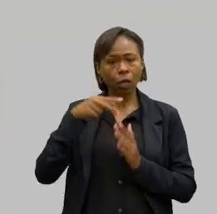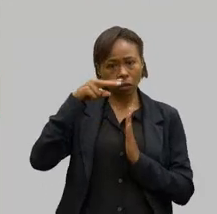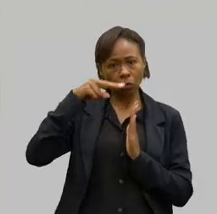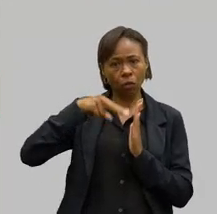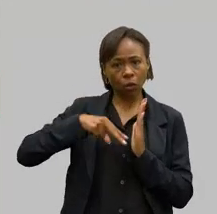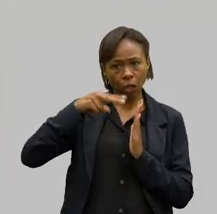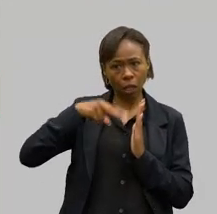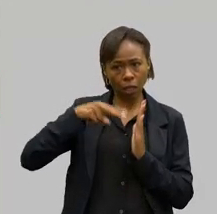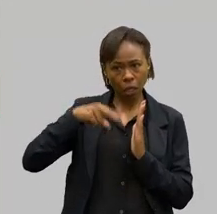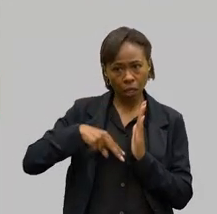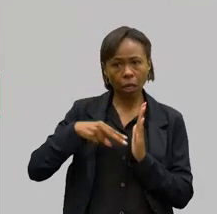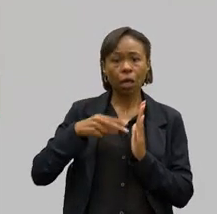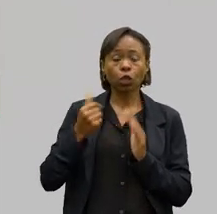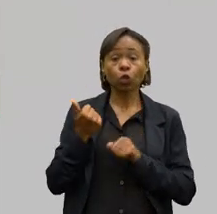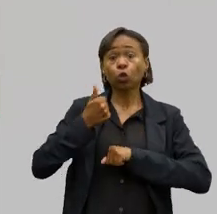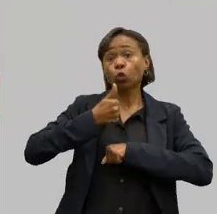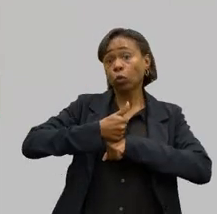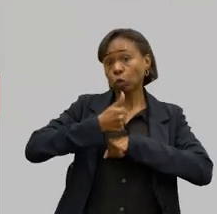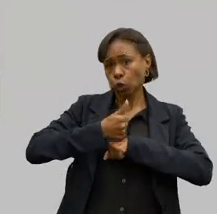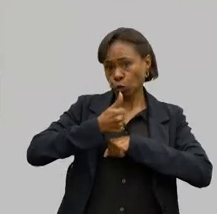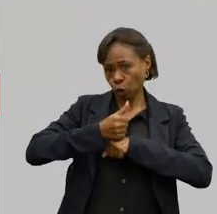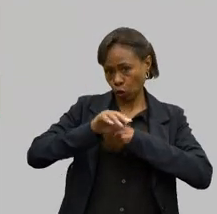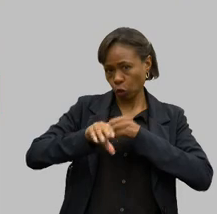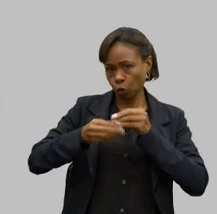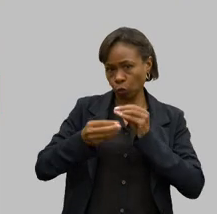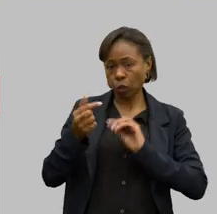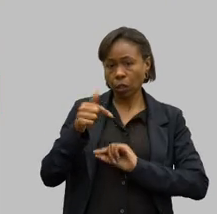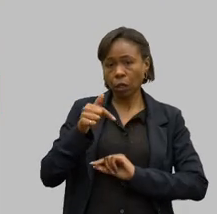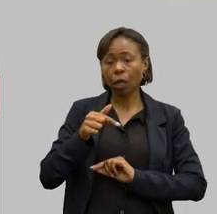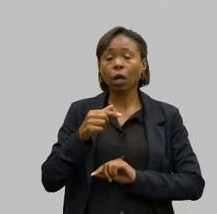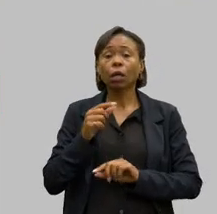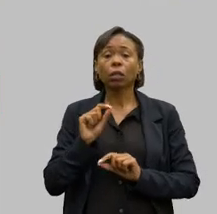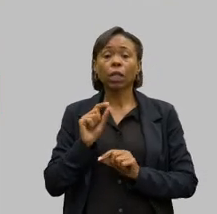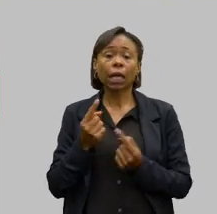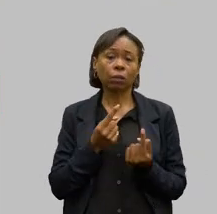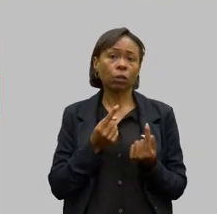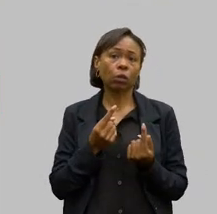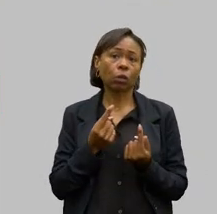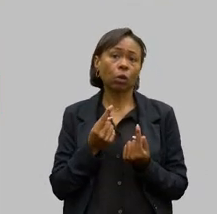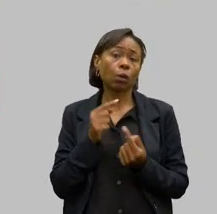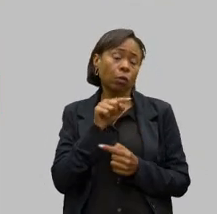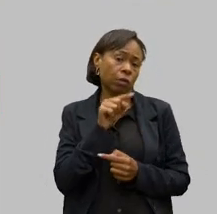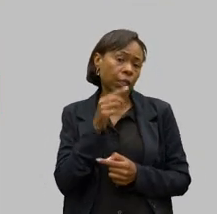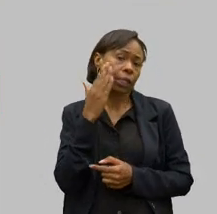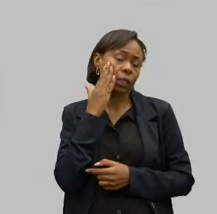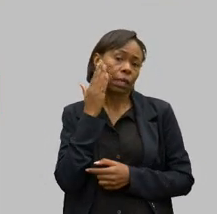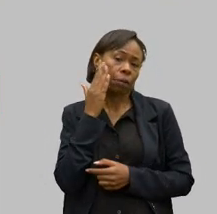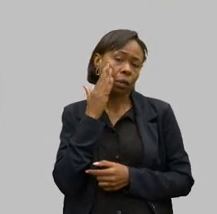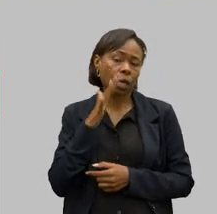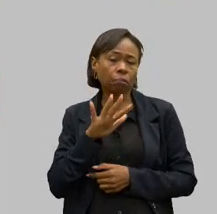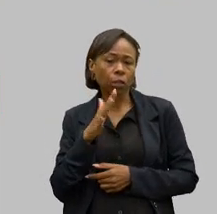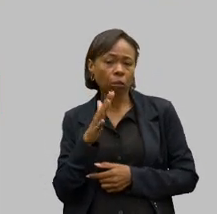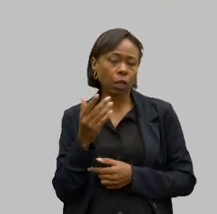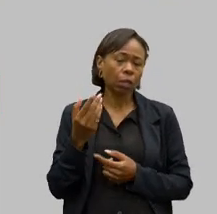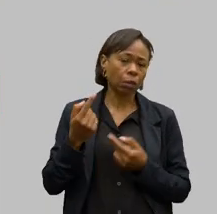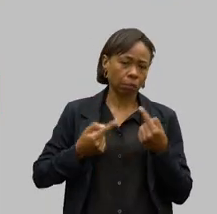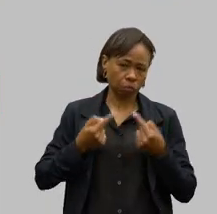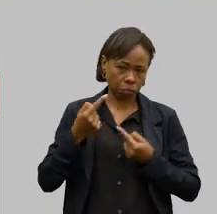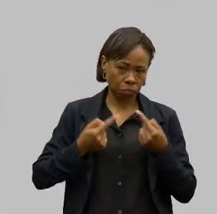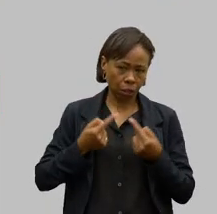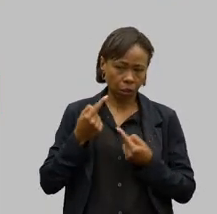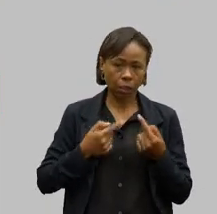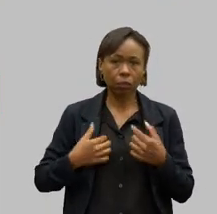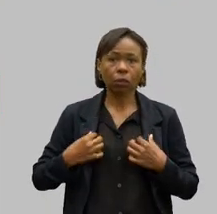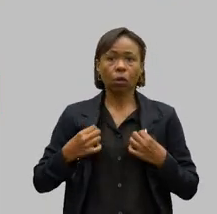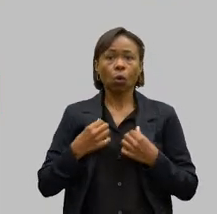do substitutivo que está sendo proposto, ponto a ponto, para que o senhor possa ter uma ideia e que a gente possa debater esse assunto. O